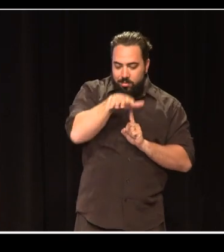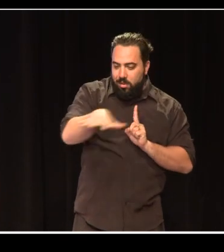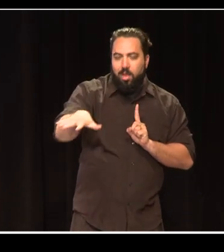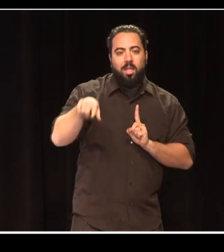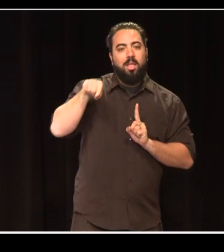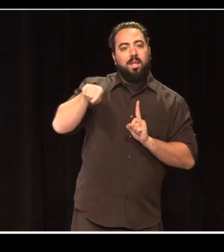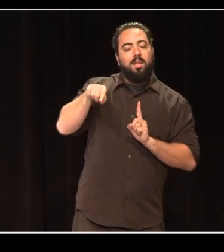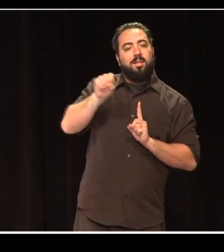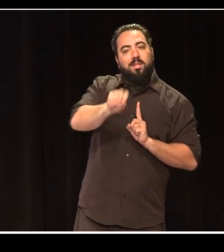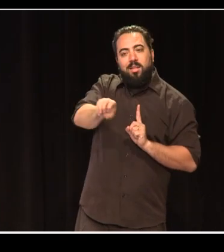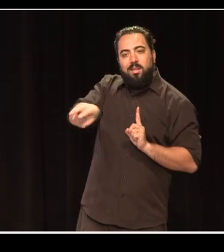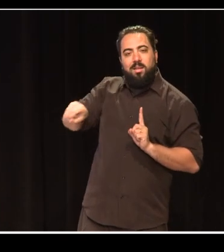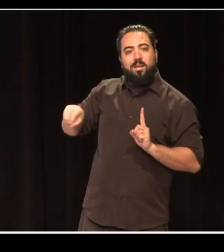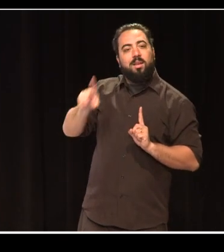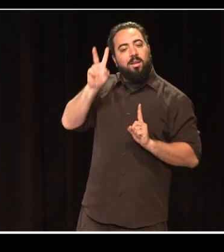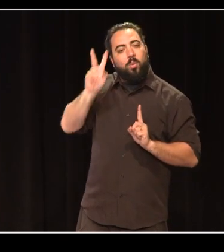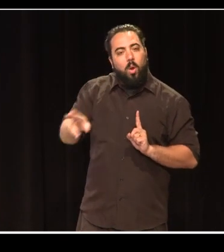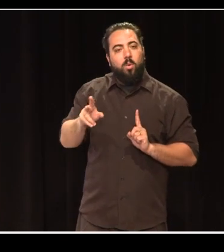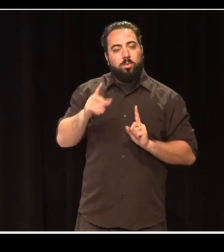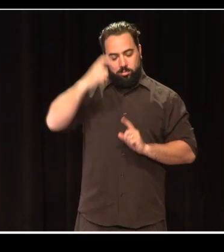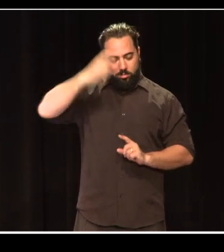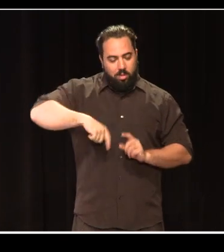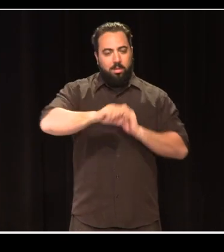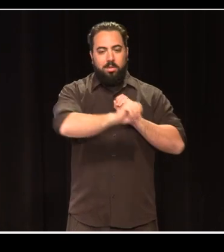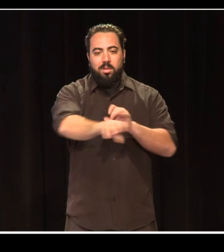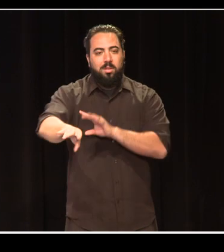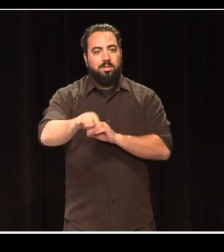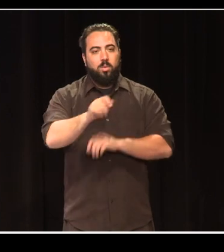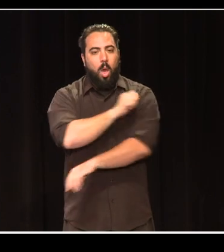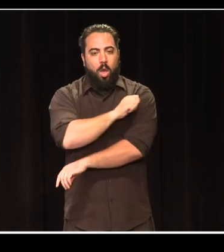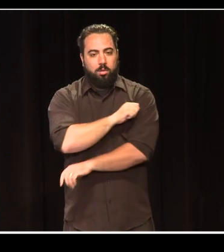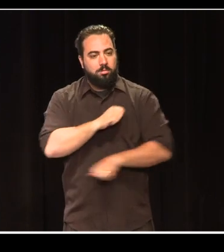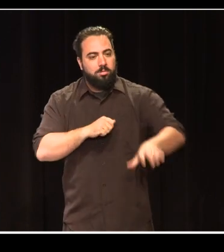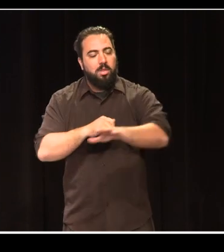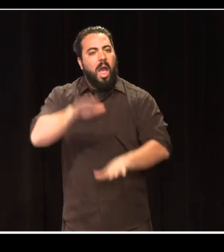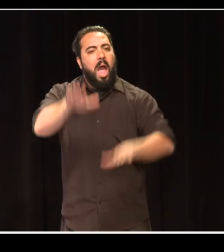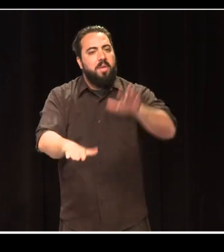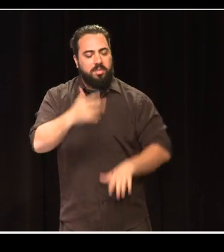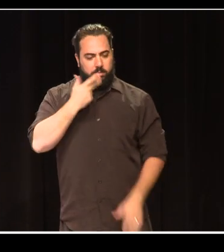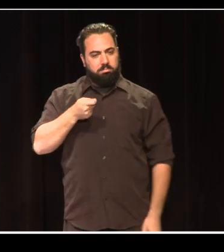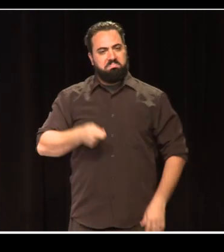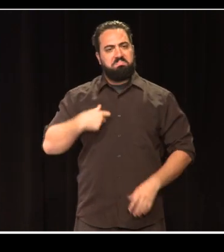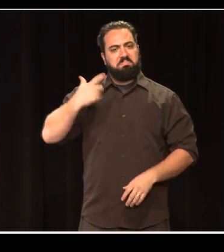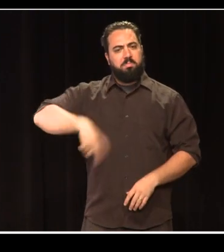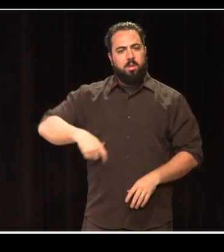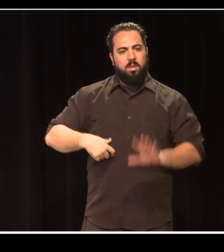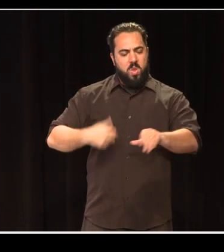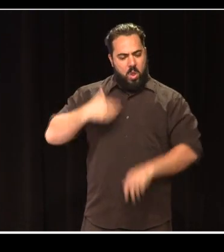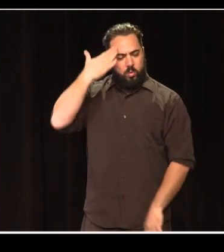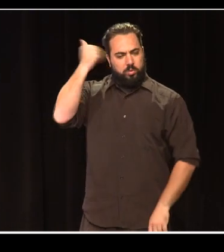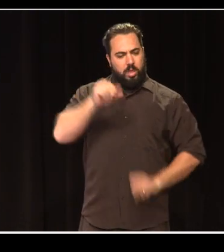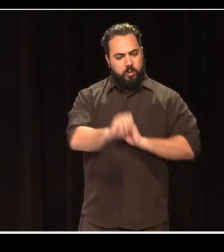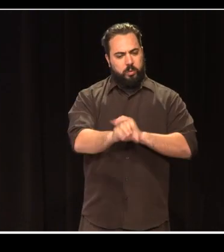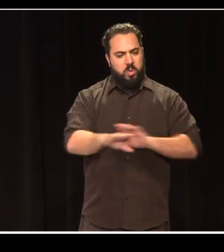vai, com a nossa autoridade e arrogância, muitas vezes, dizer, eu sei isso, você fica quieto e aprende.